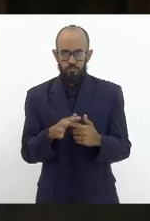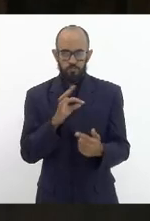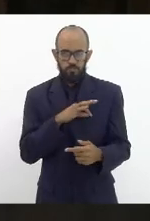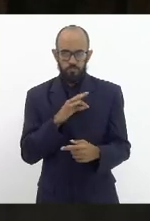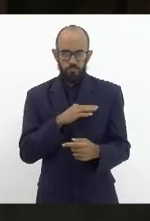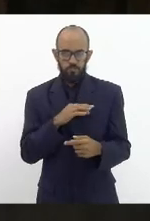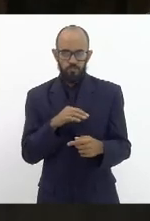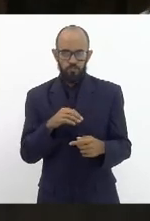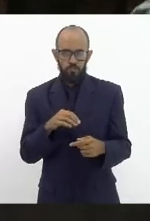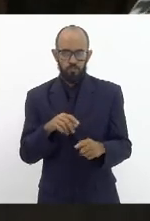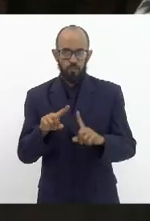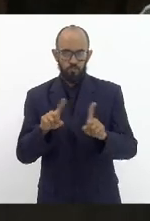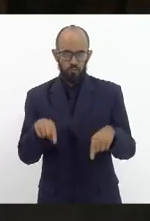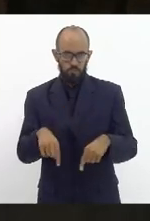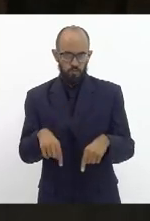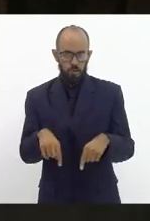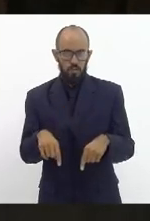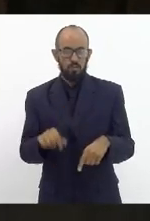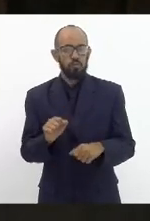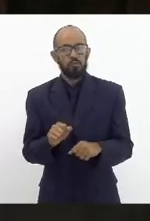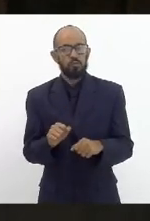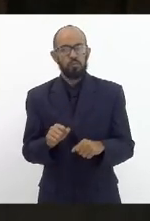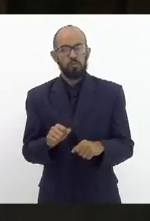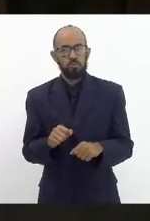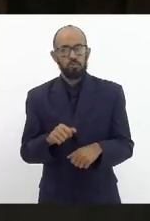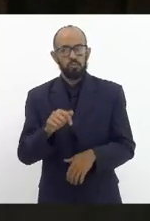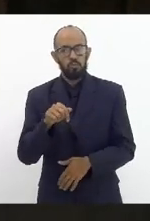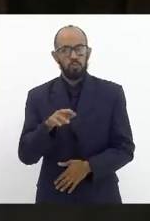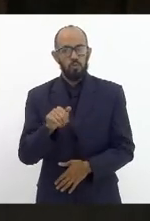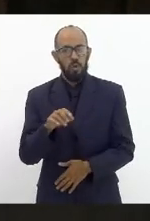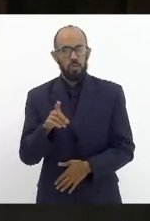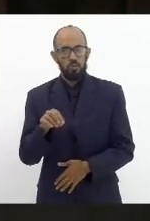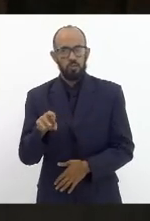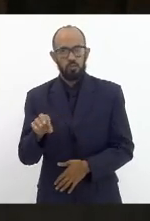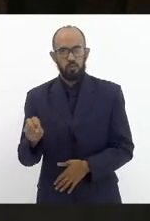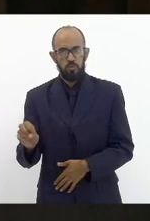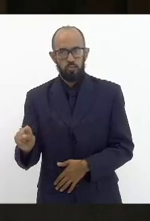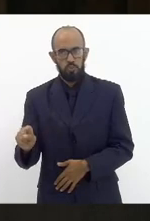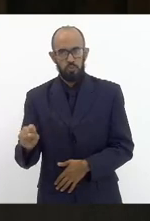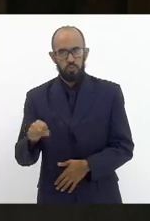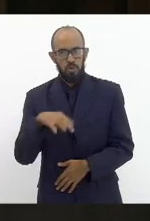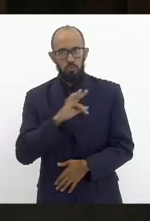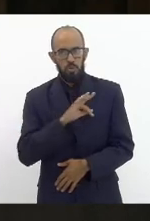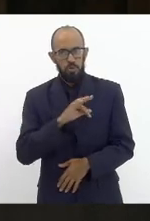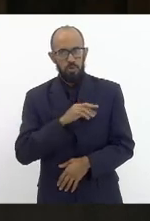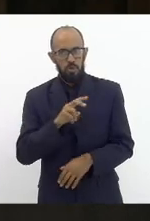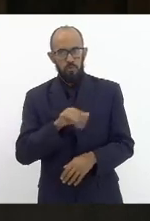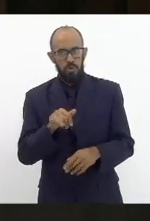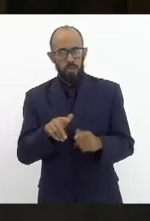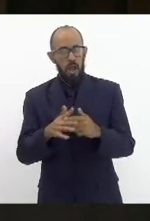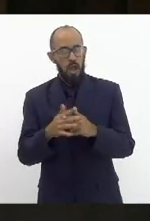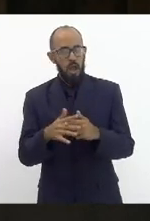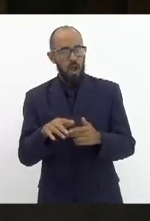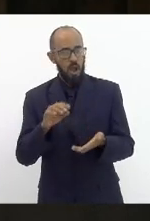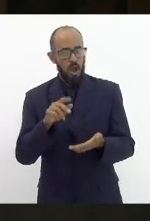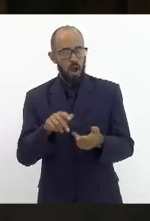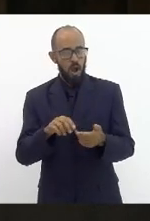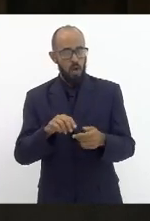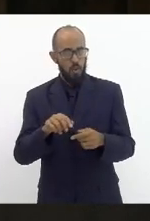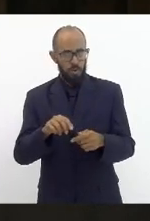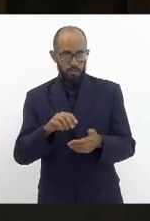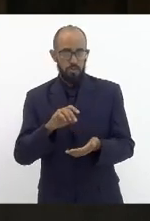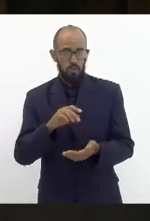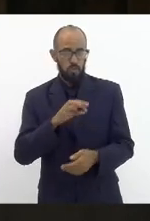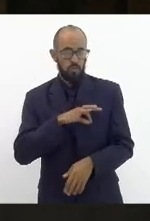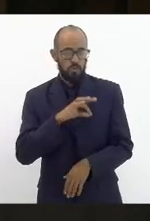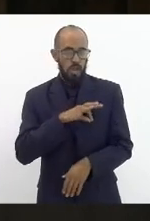aprovar. E os quadros da segurança pública, da polícia, terão aumento real na folha. Isso